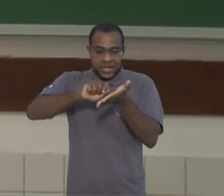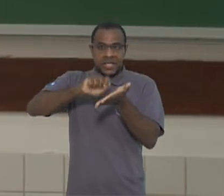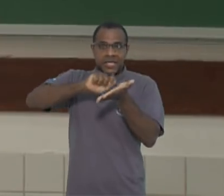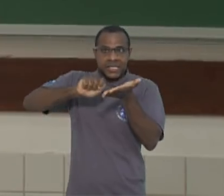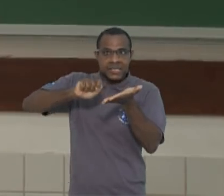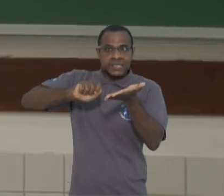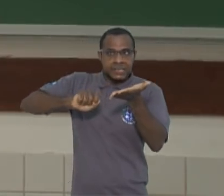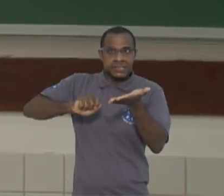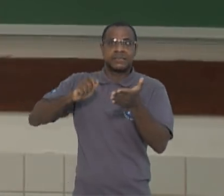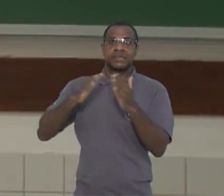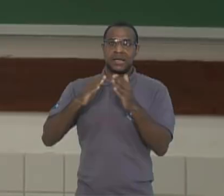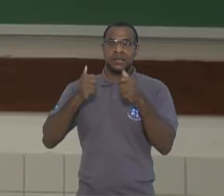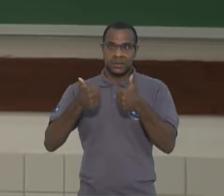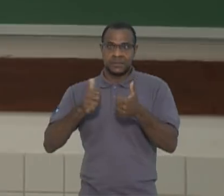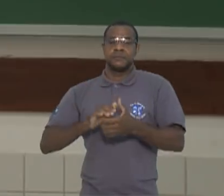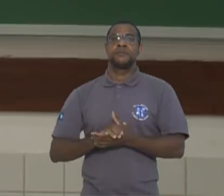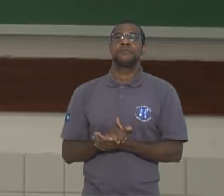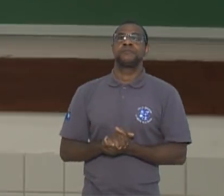esqueçam.